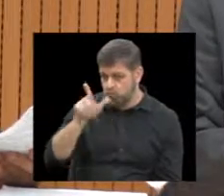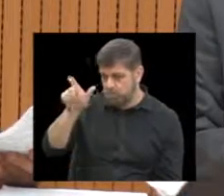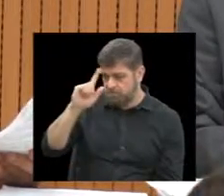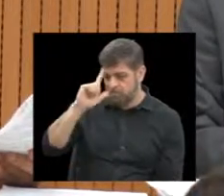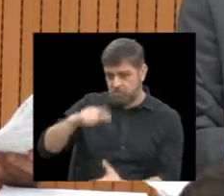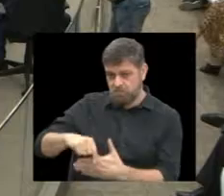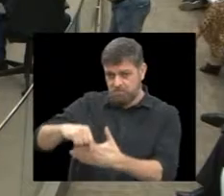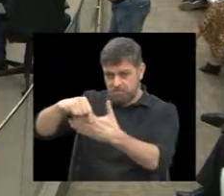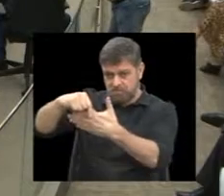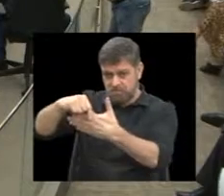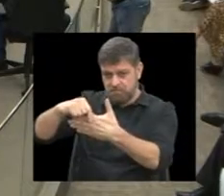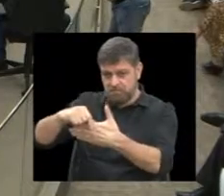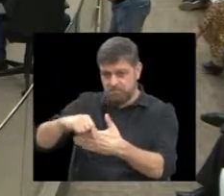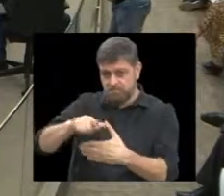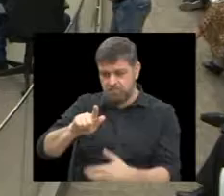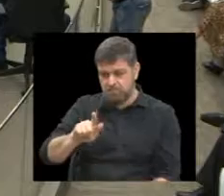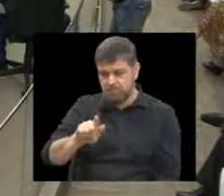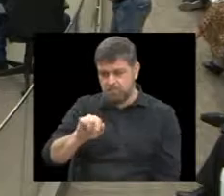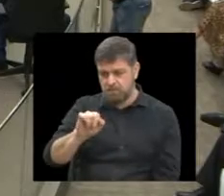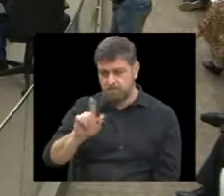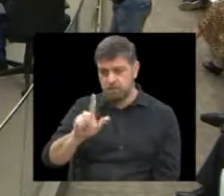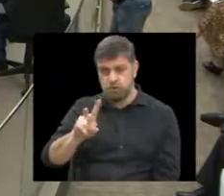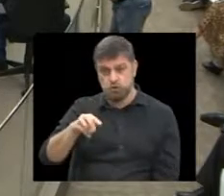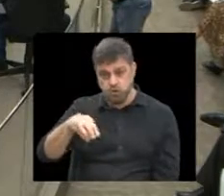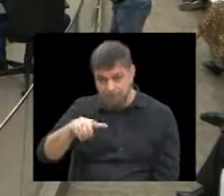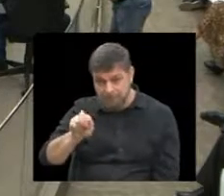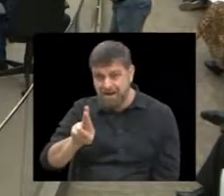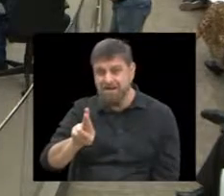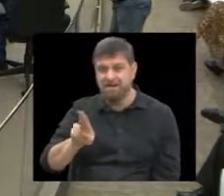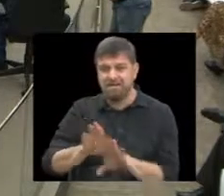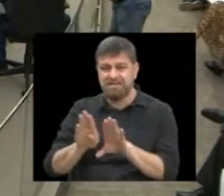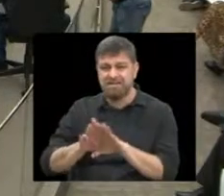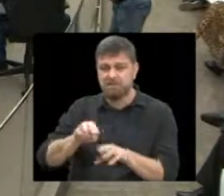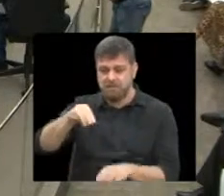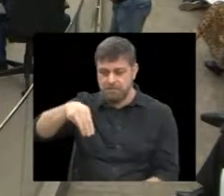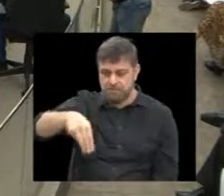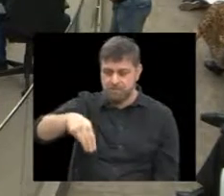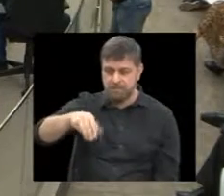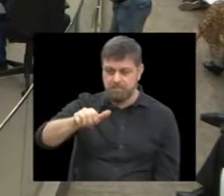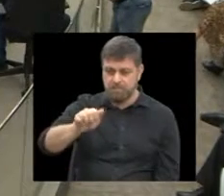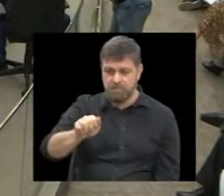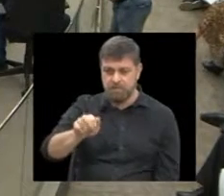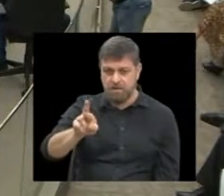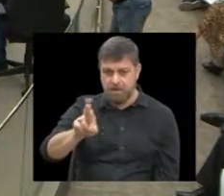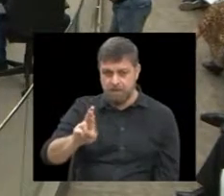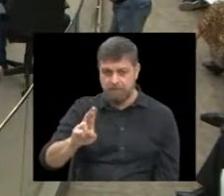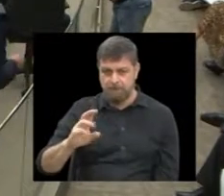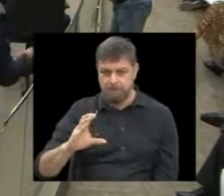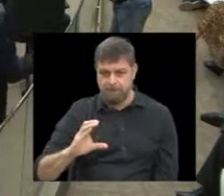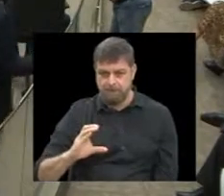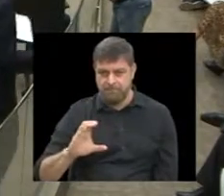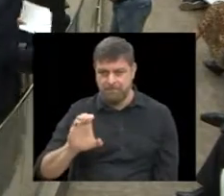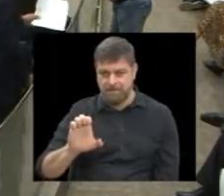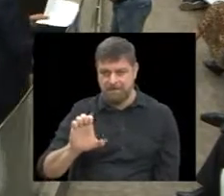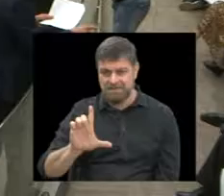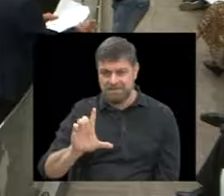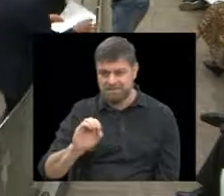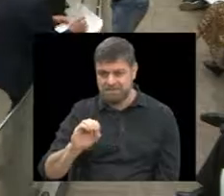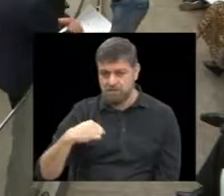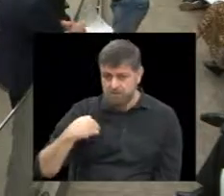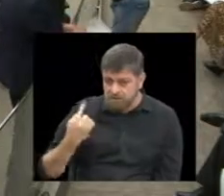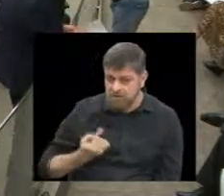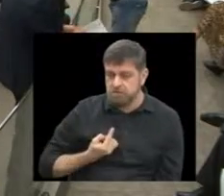líderes maiores lá, o Gilmar, o Marcelo e toda a diretoria lá, dizendo que a Câmara reconhece o trabalho